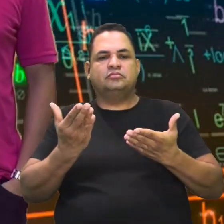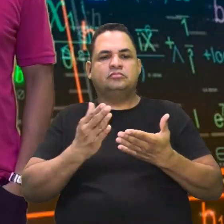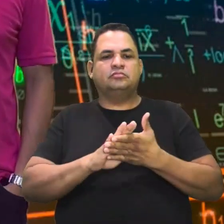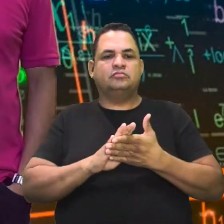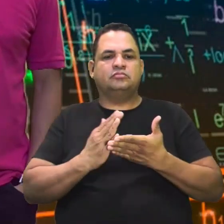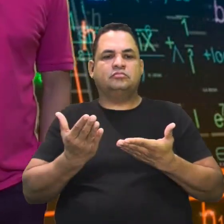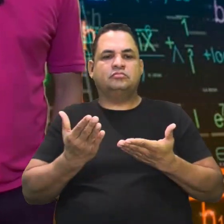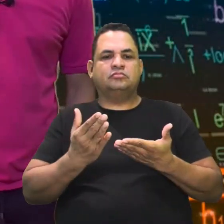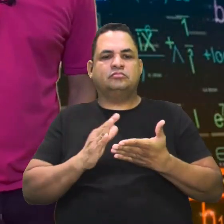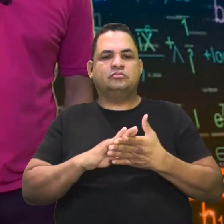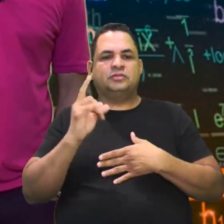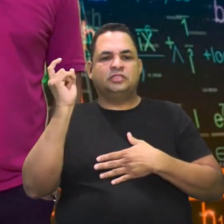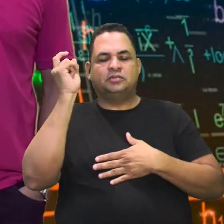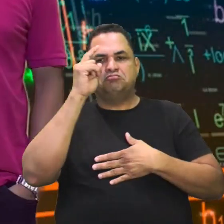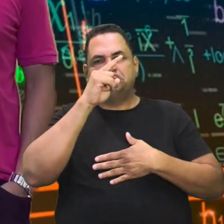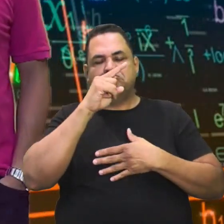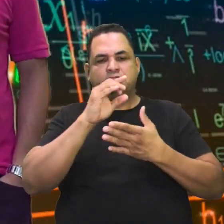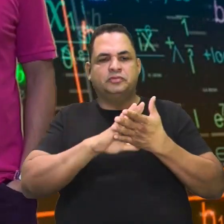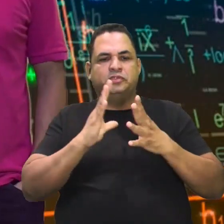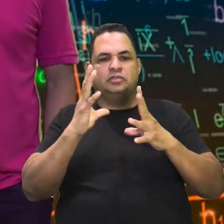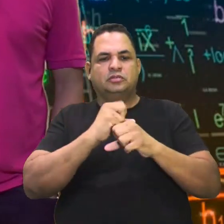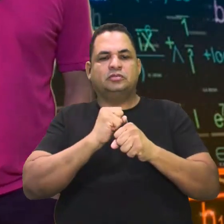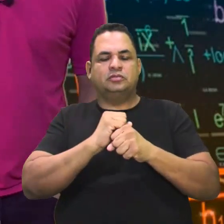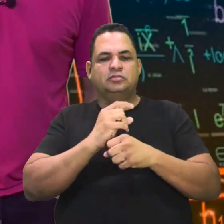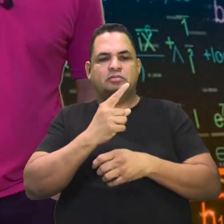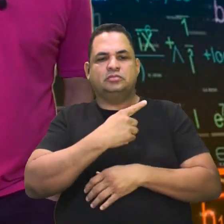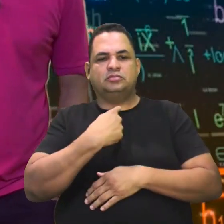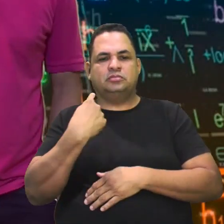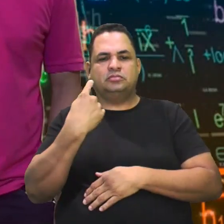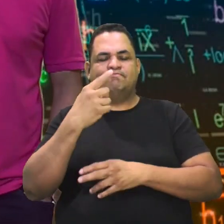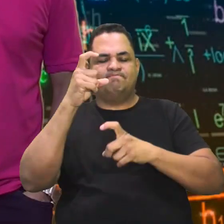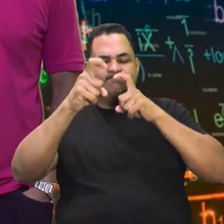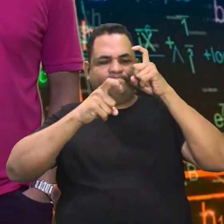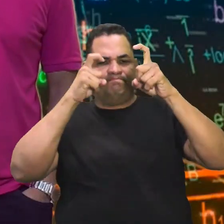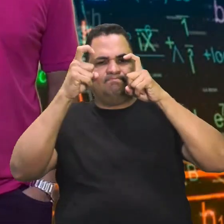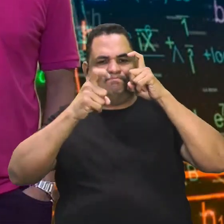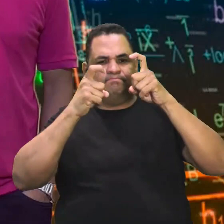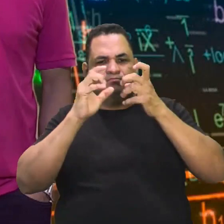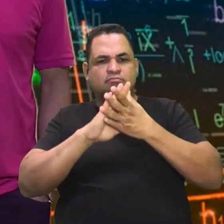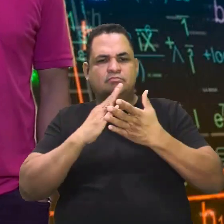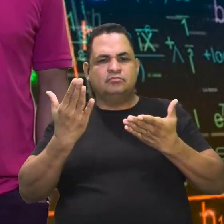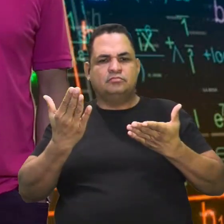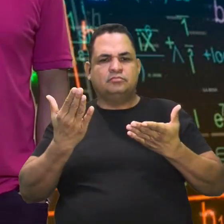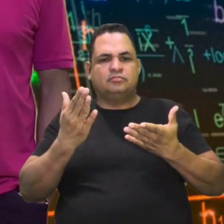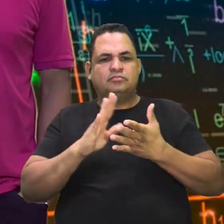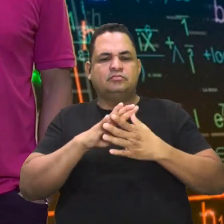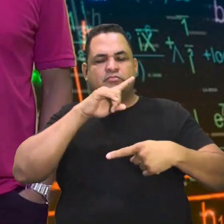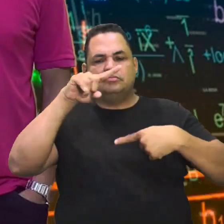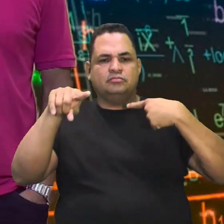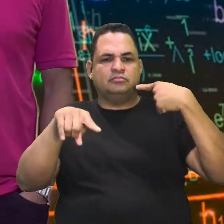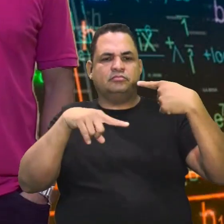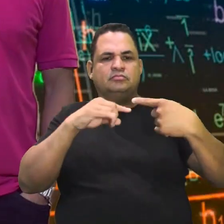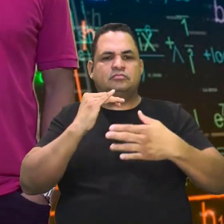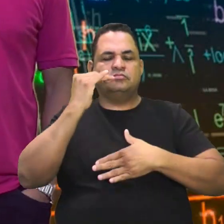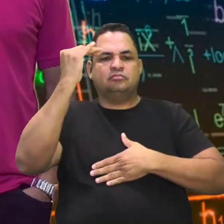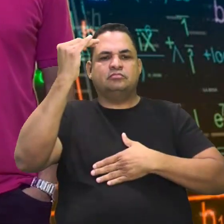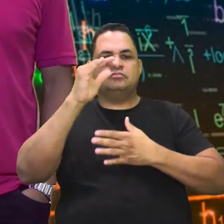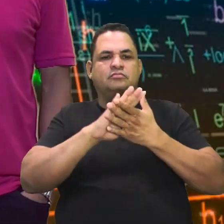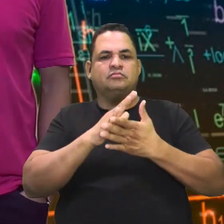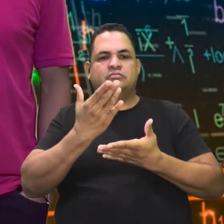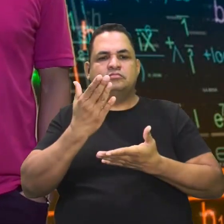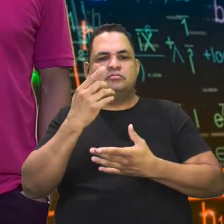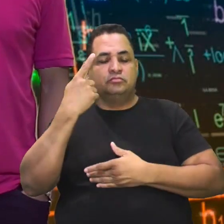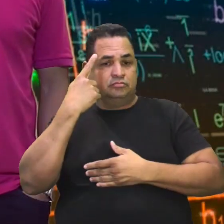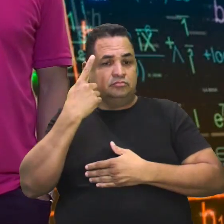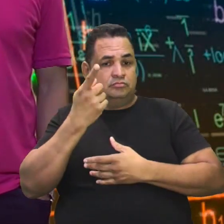ficar exorbitante o seu cálculo. E sim, a nossa preocupação maior, não é nem preocupação, né? O nosso objetivo maior é